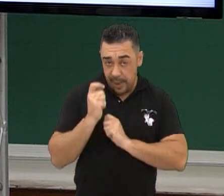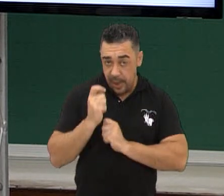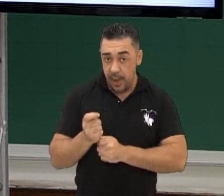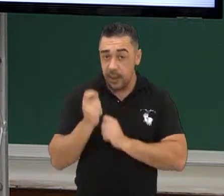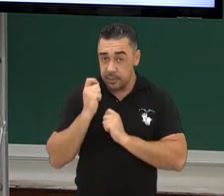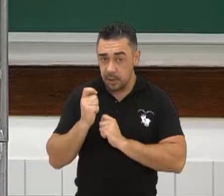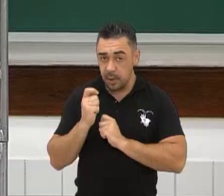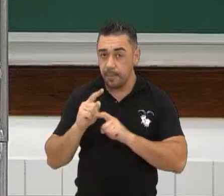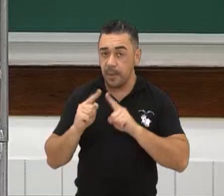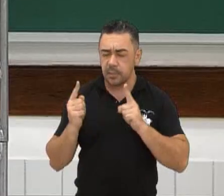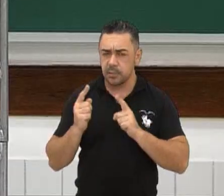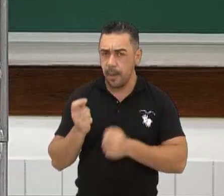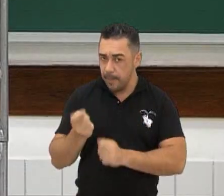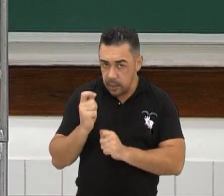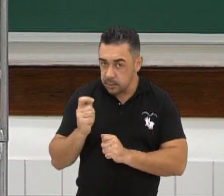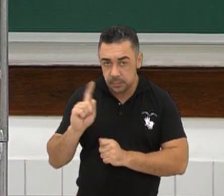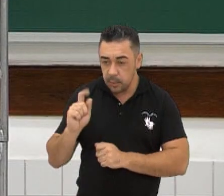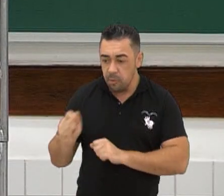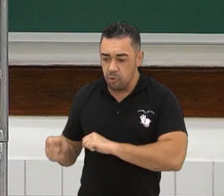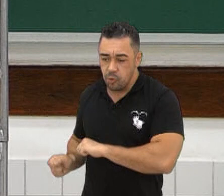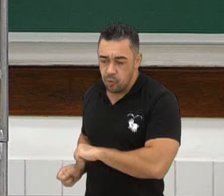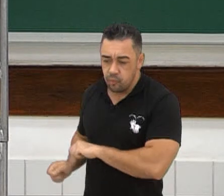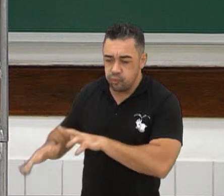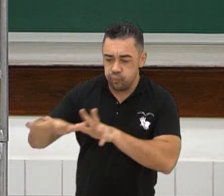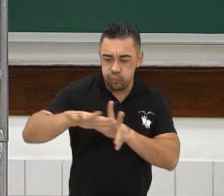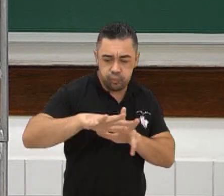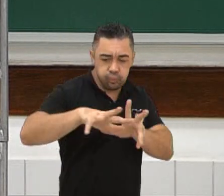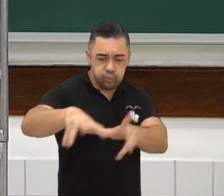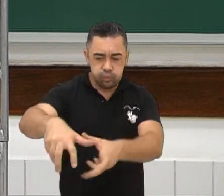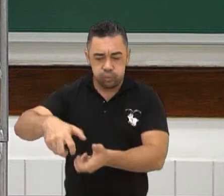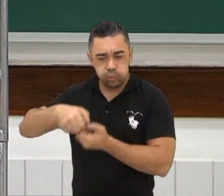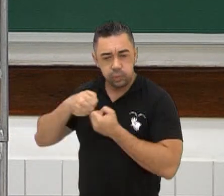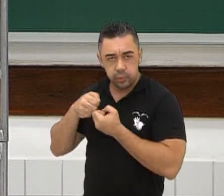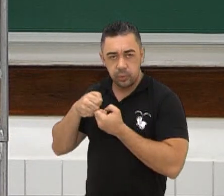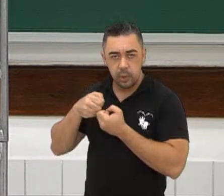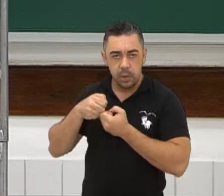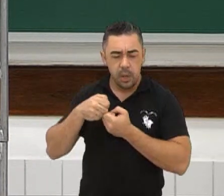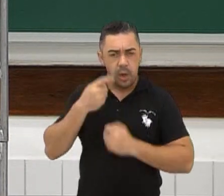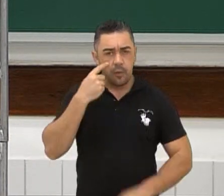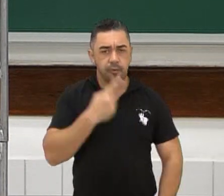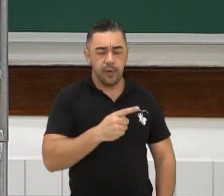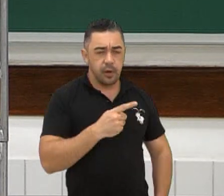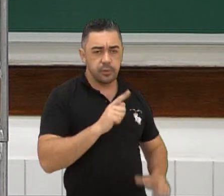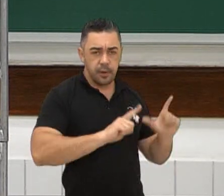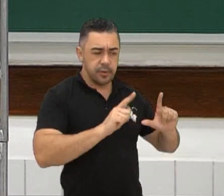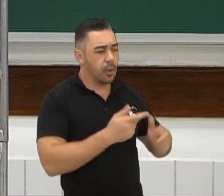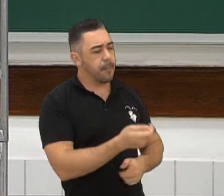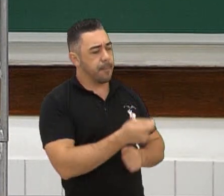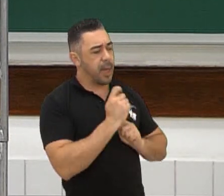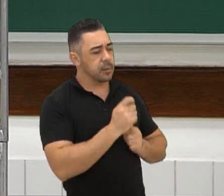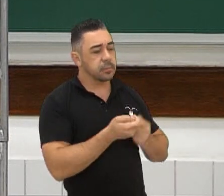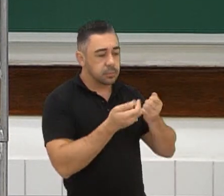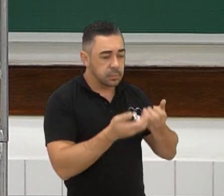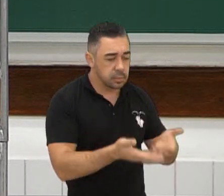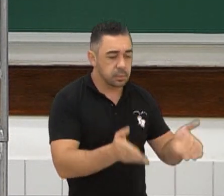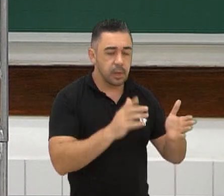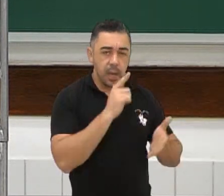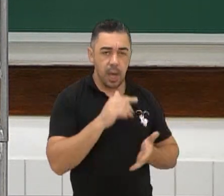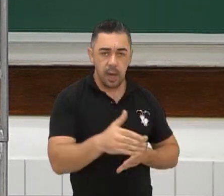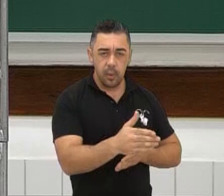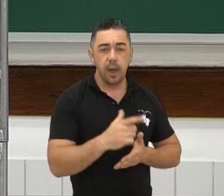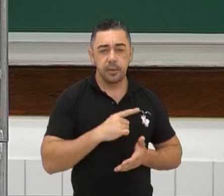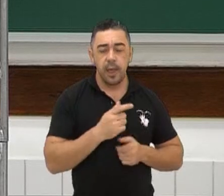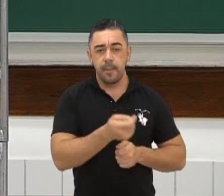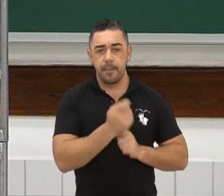sendo um problema. Ah, professora, mas eu vejo esses programas de pesca, eles pegam o peixe e devolvem na água. Mas mesmo esse tipo de pesca, que a gente chama de